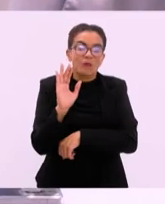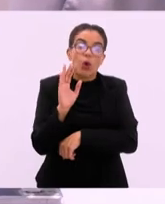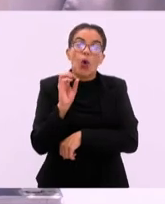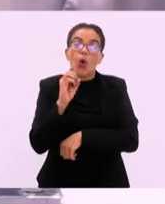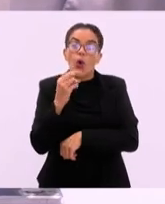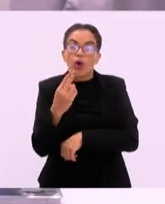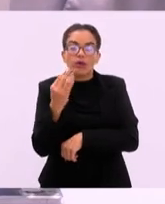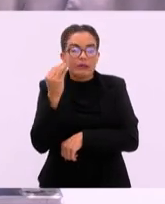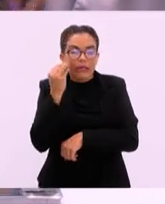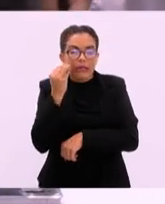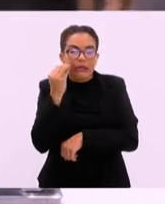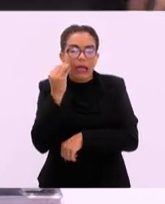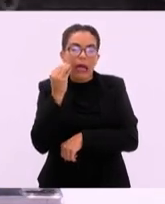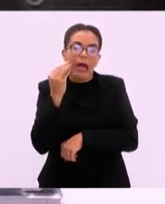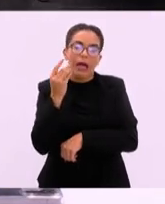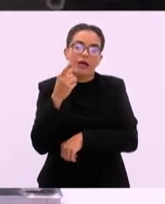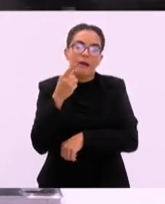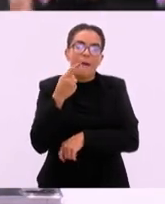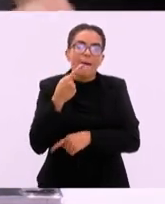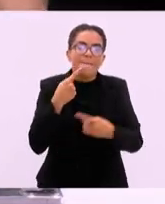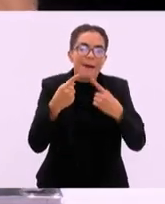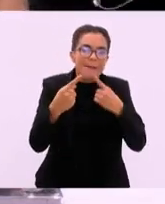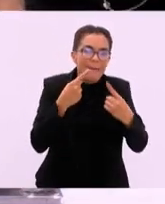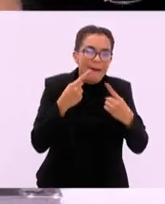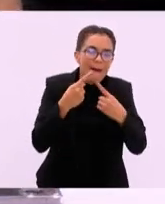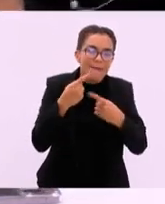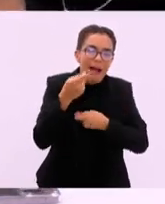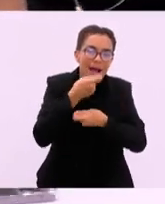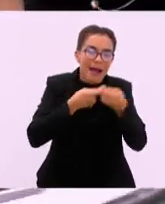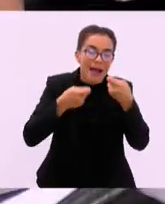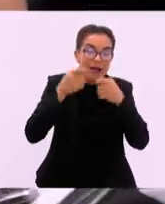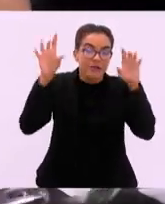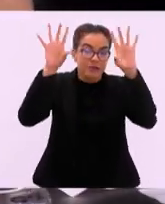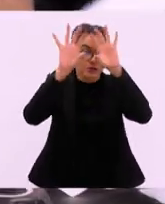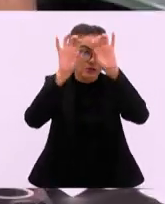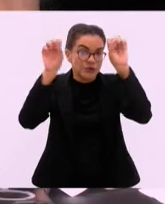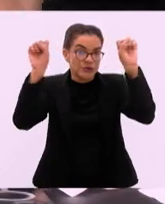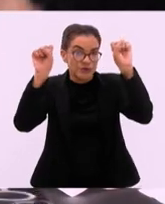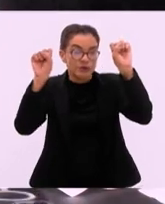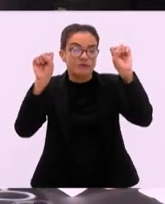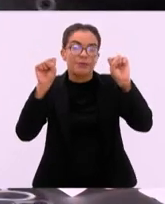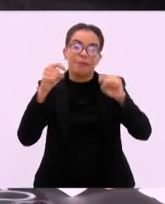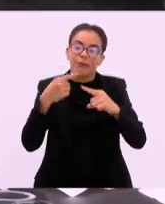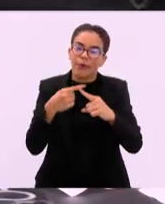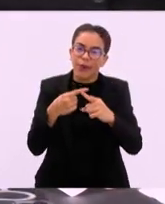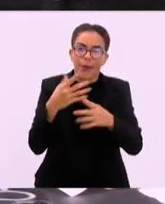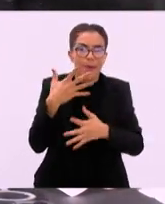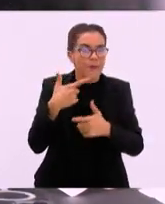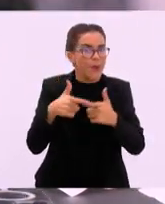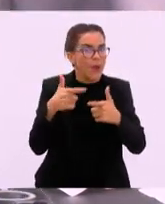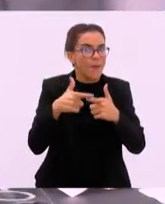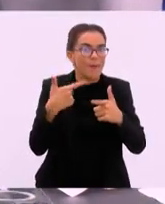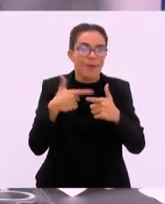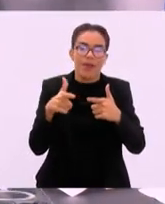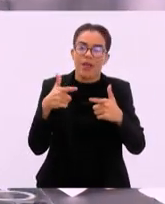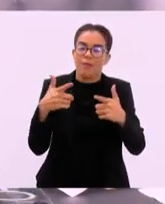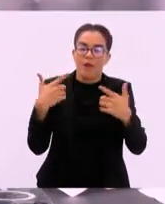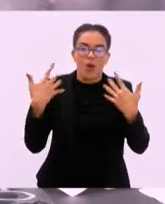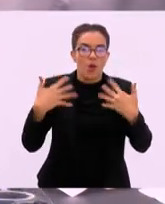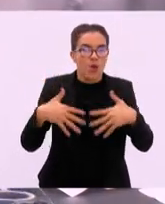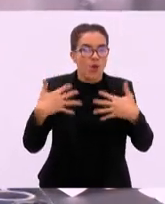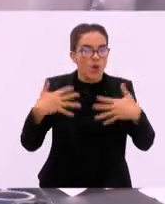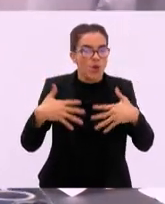submeter novamente à Corte Superior, porque, de fato, tem sido uma tragédia para o Rio de Janeiro isso. Não